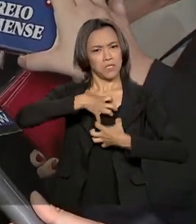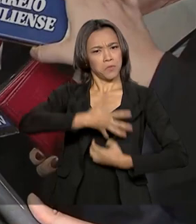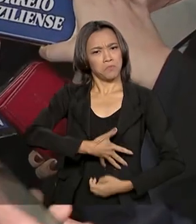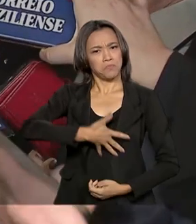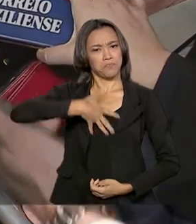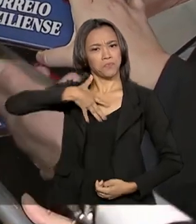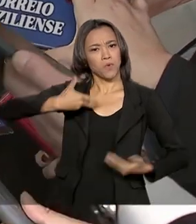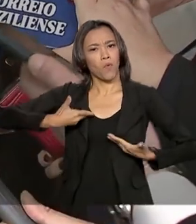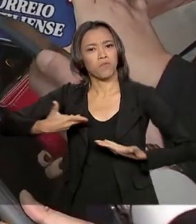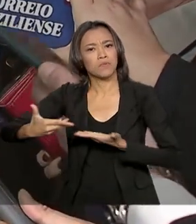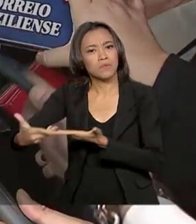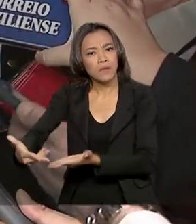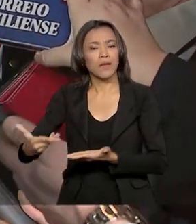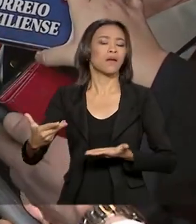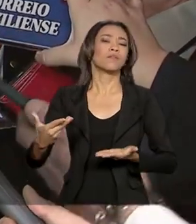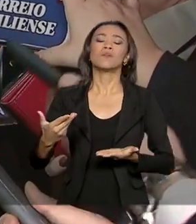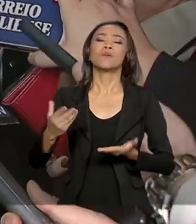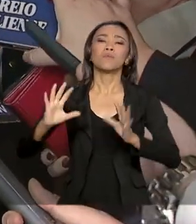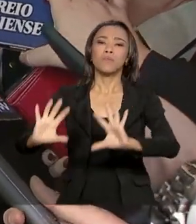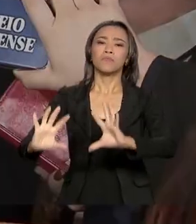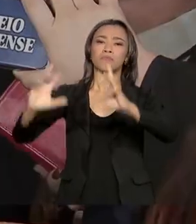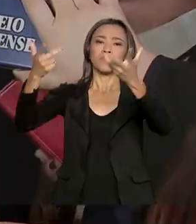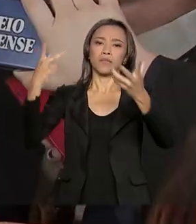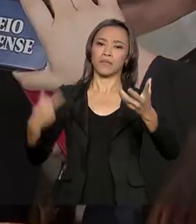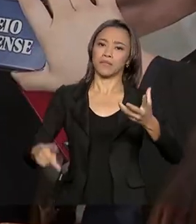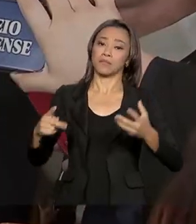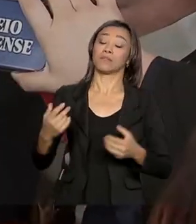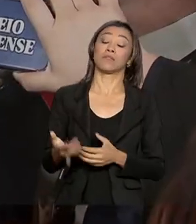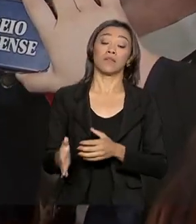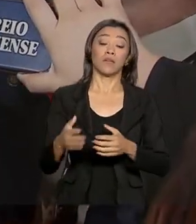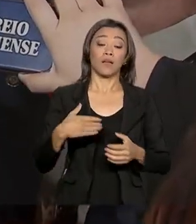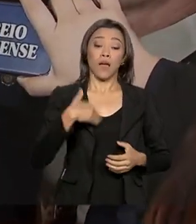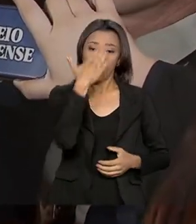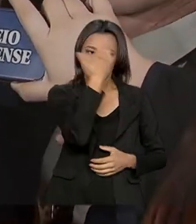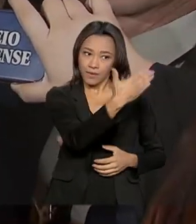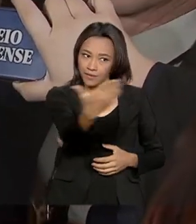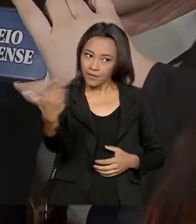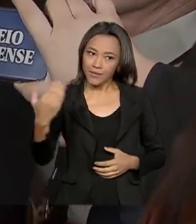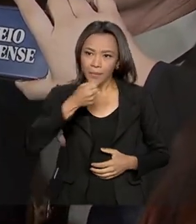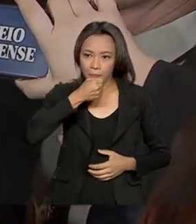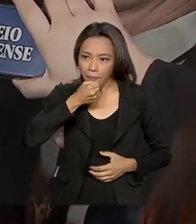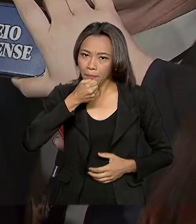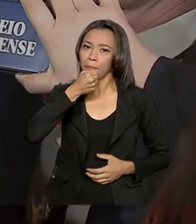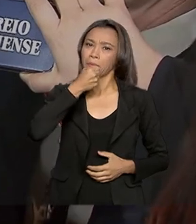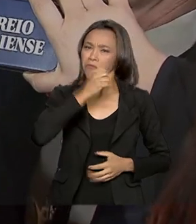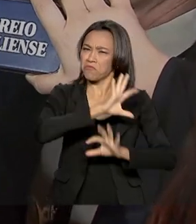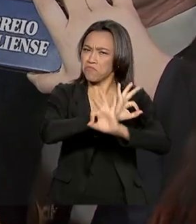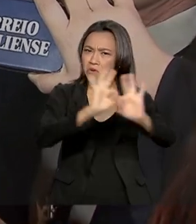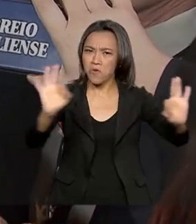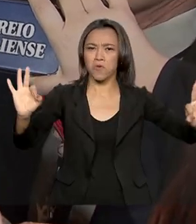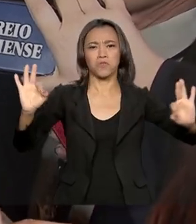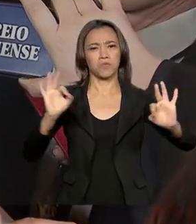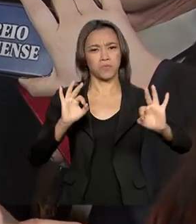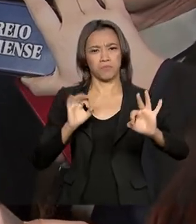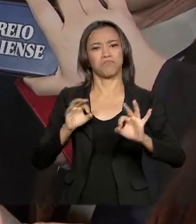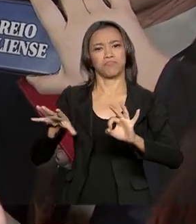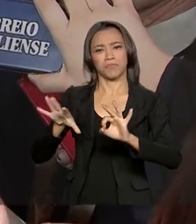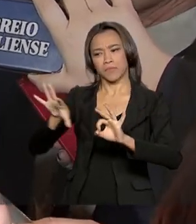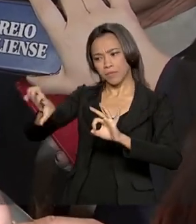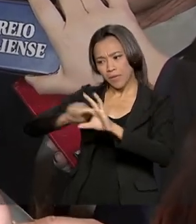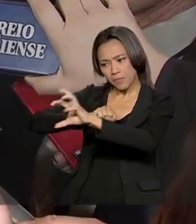participar da solenidade da data da república agradeço a imprensa fazendo uma brilhante cobertura de todos esses eventos